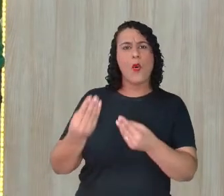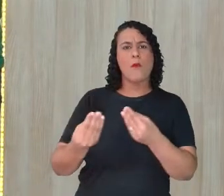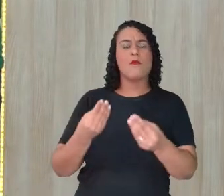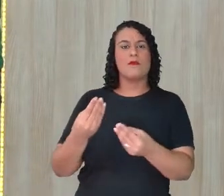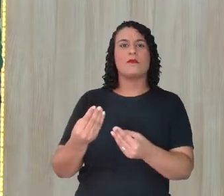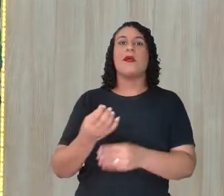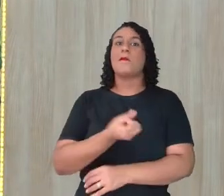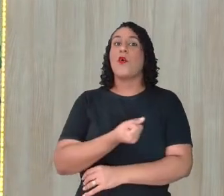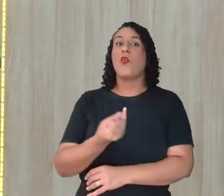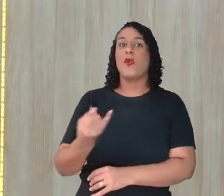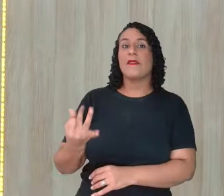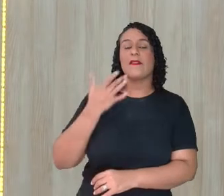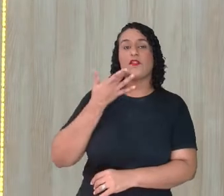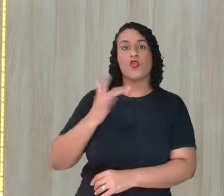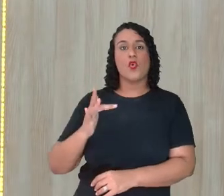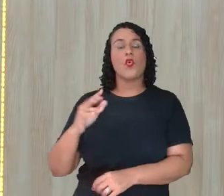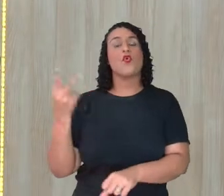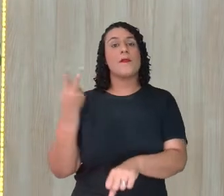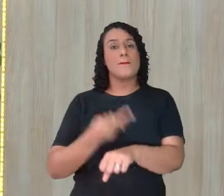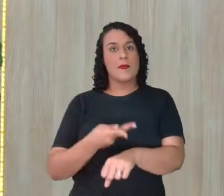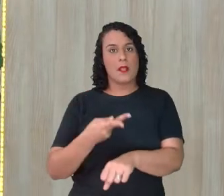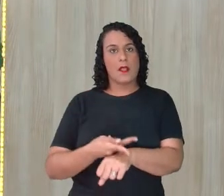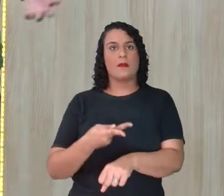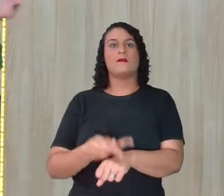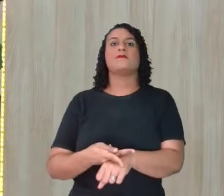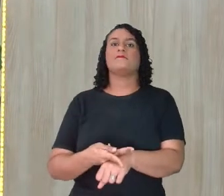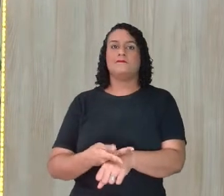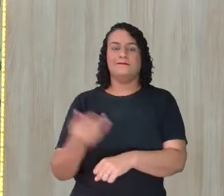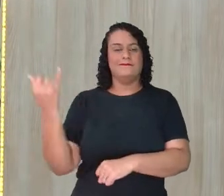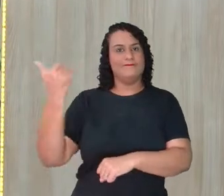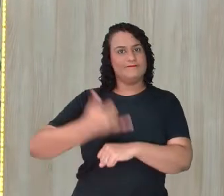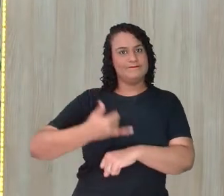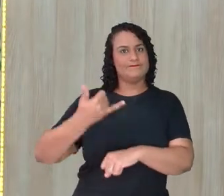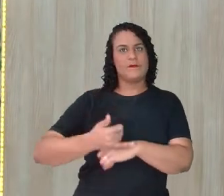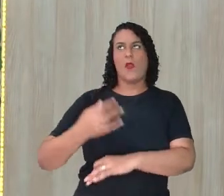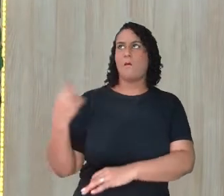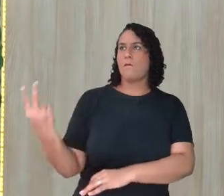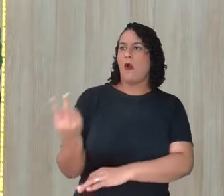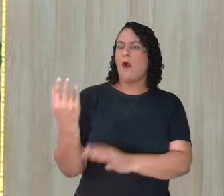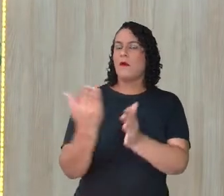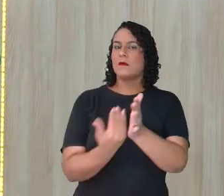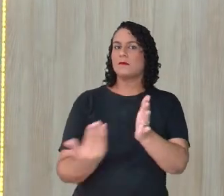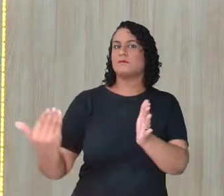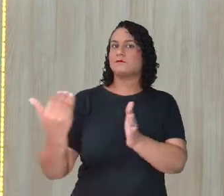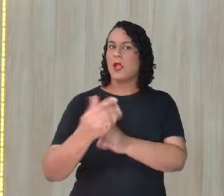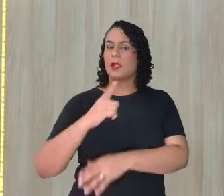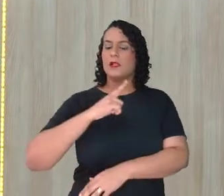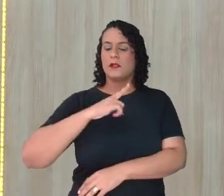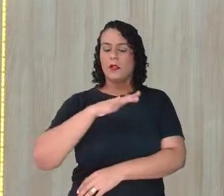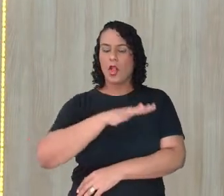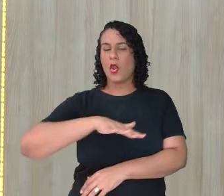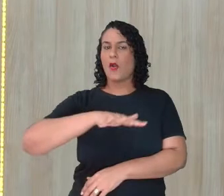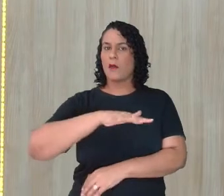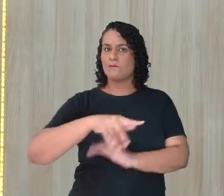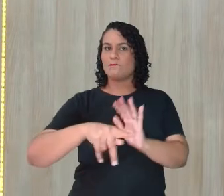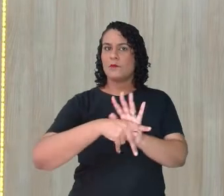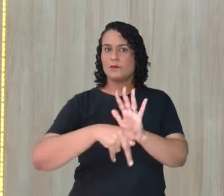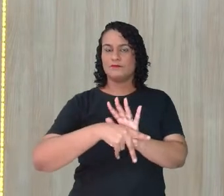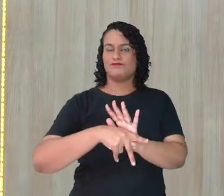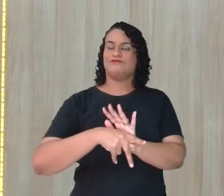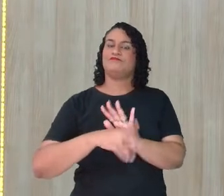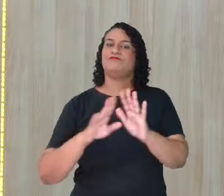de ouro e prata, ou seja, metais nobres que eles possuíssem em seus territórios. Nesse